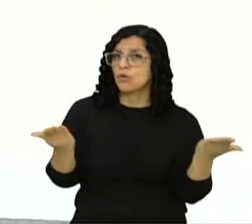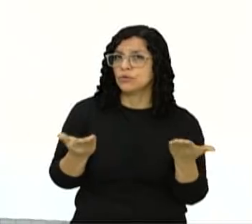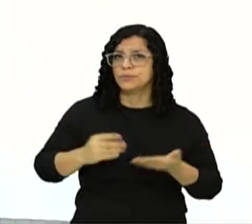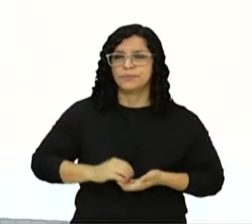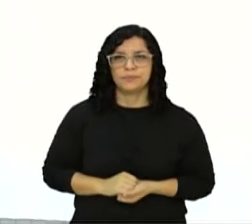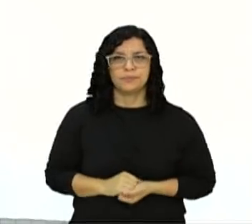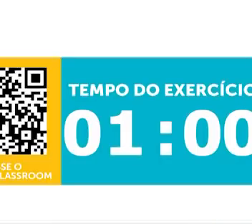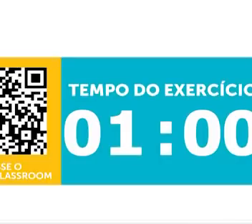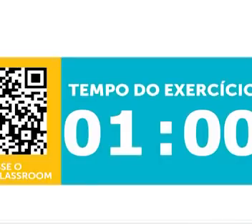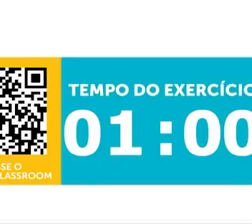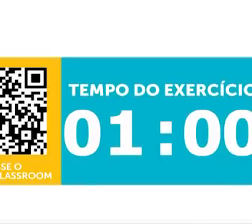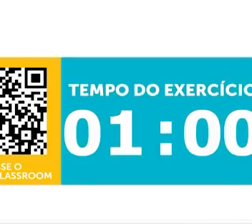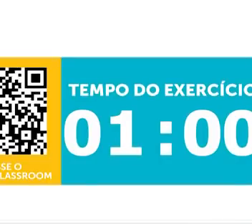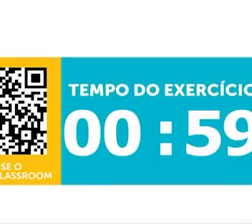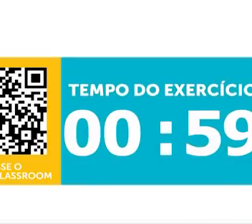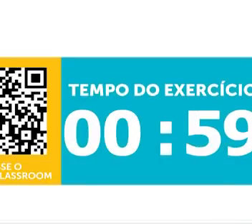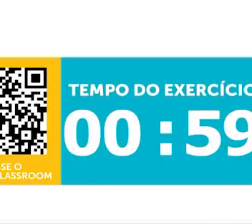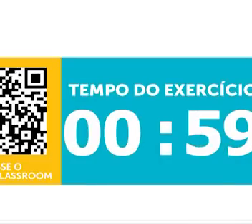hoje.